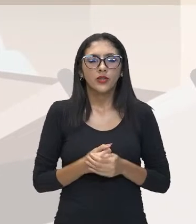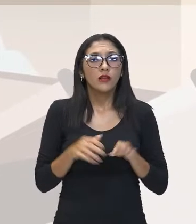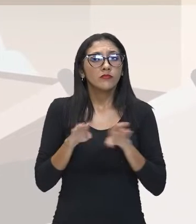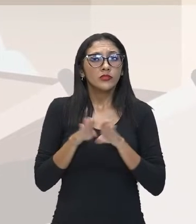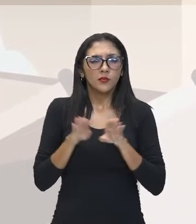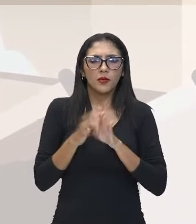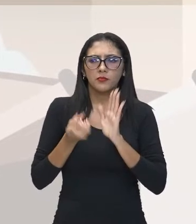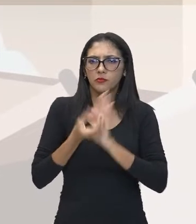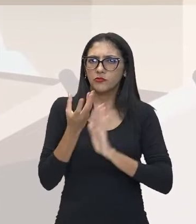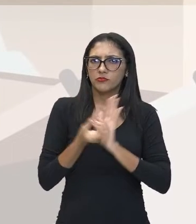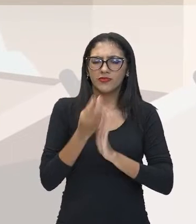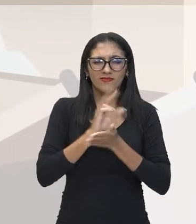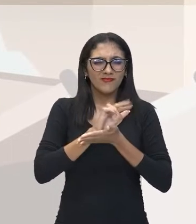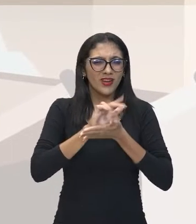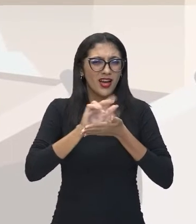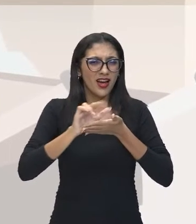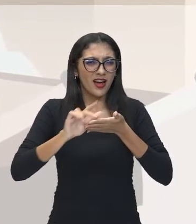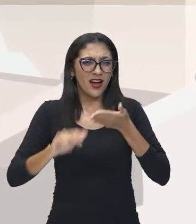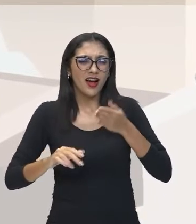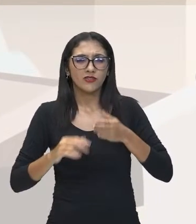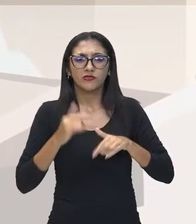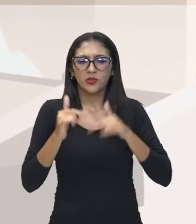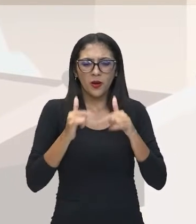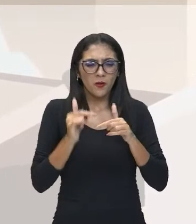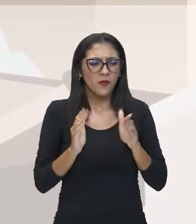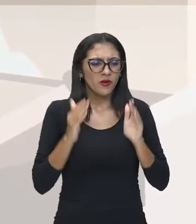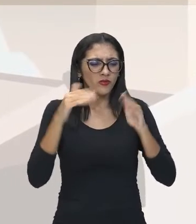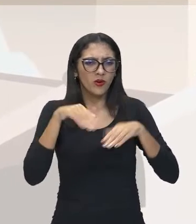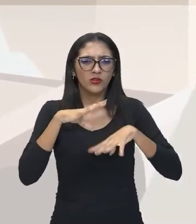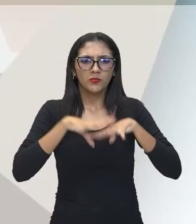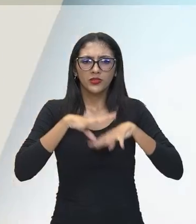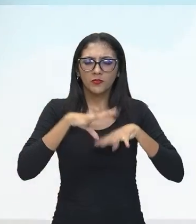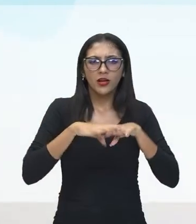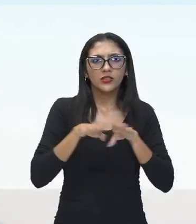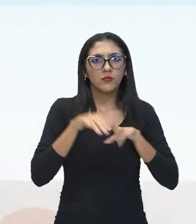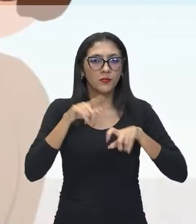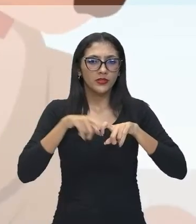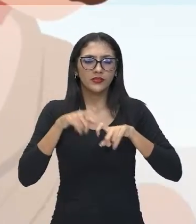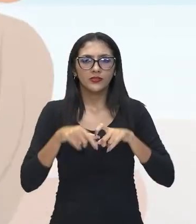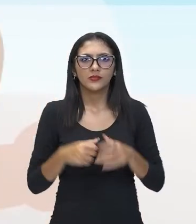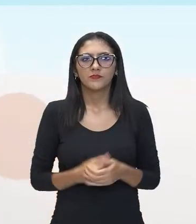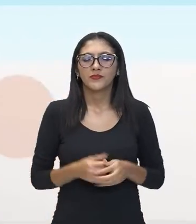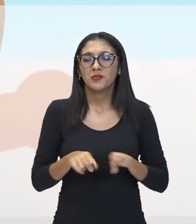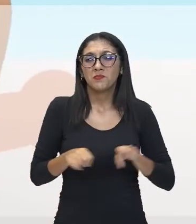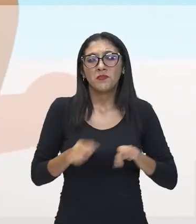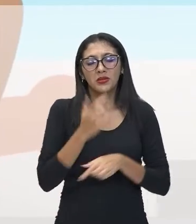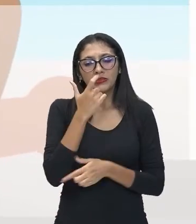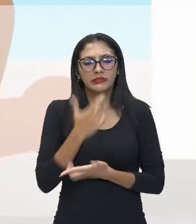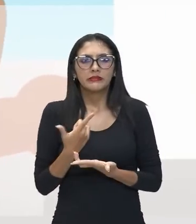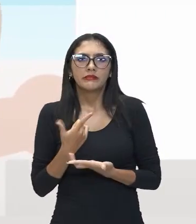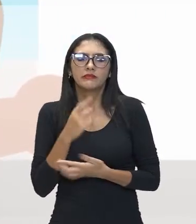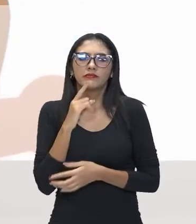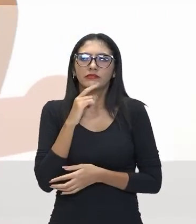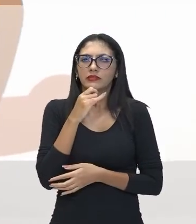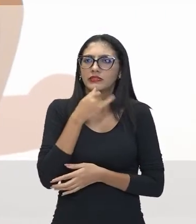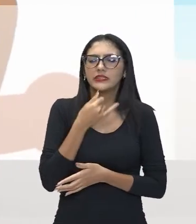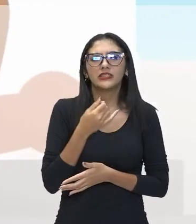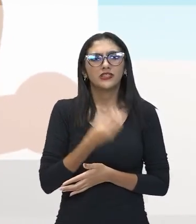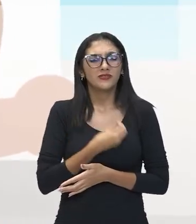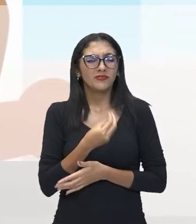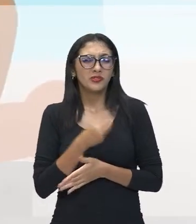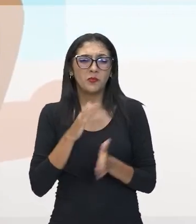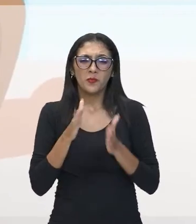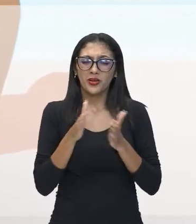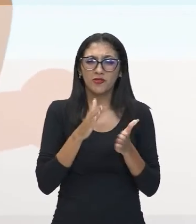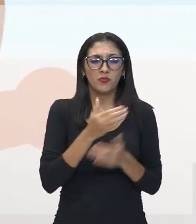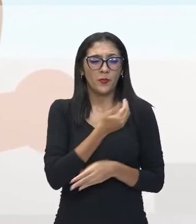diversos trabalhos na área de medicina e aritmética. Contudo, Eu vivia em uma época cheia de preconceitos